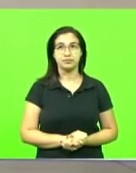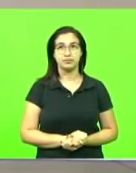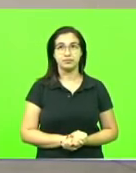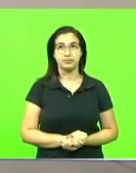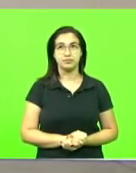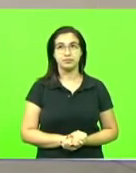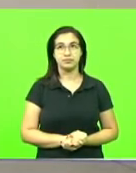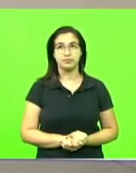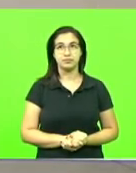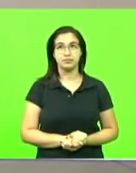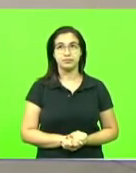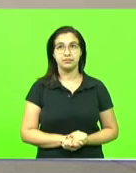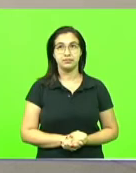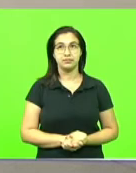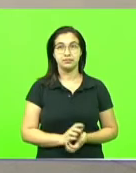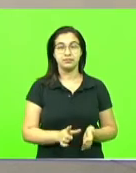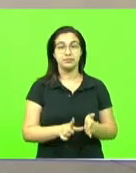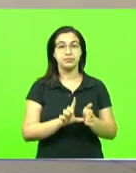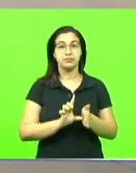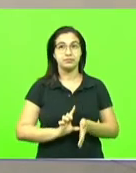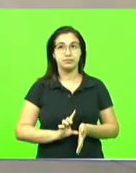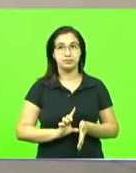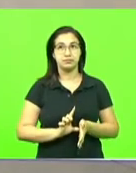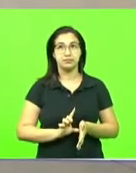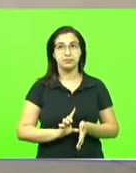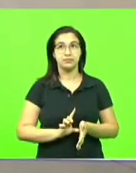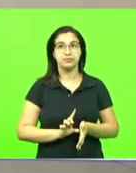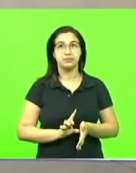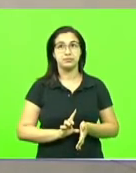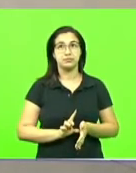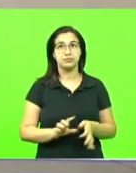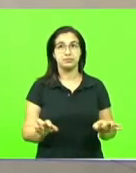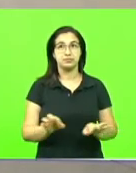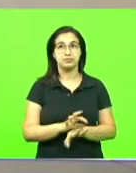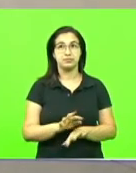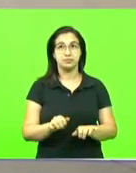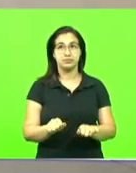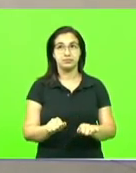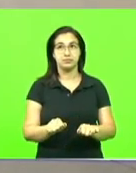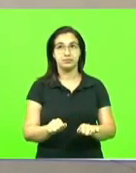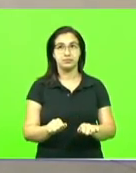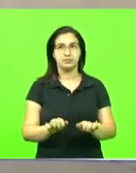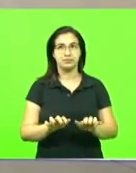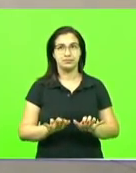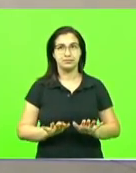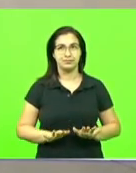a 2.240. Antes de fechar a sessão e passar